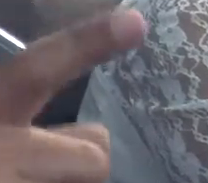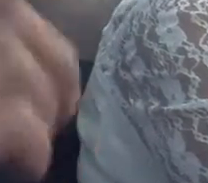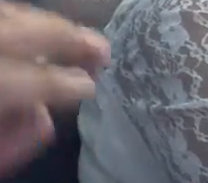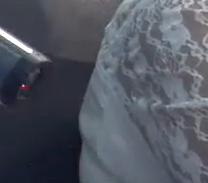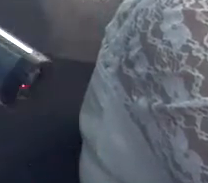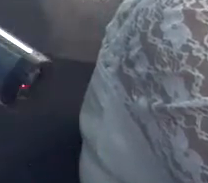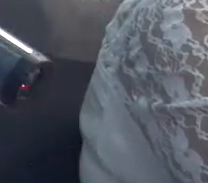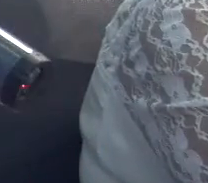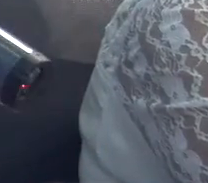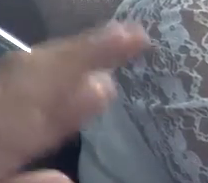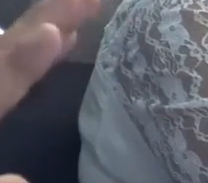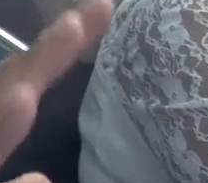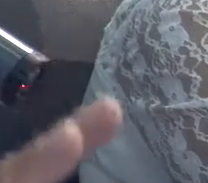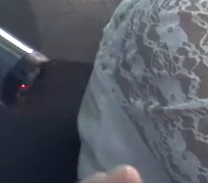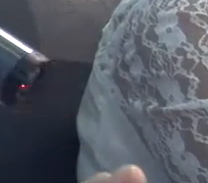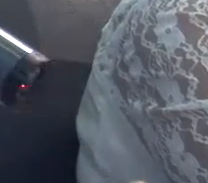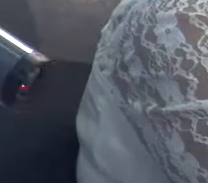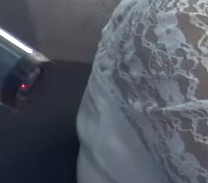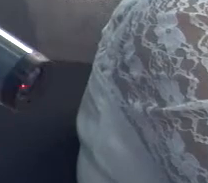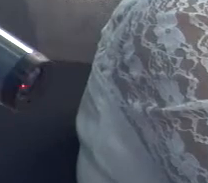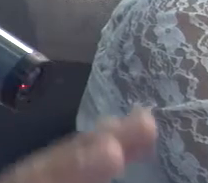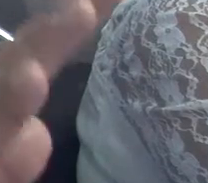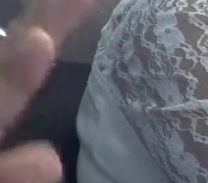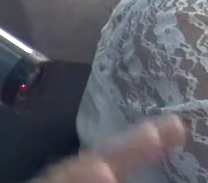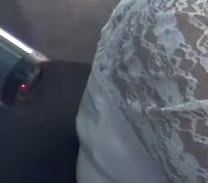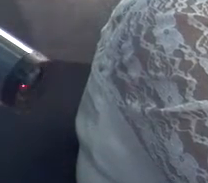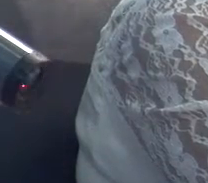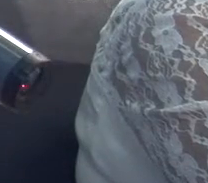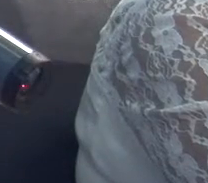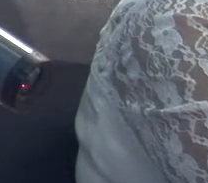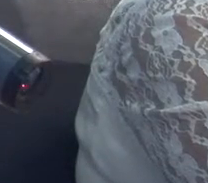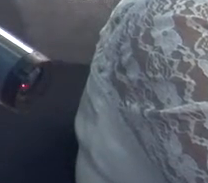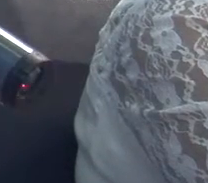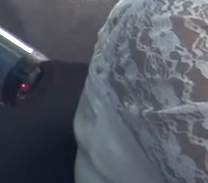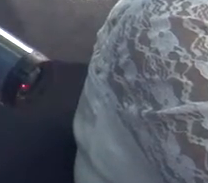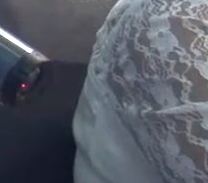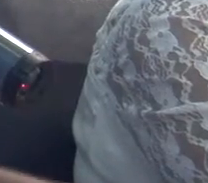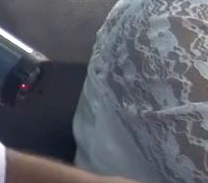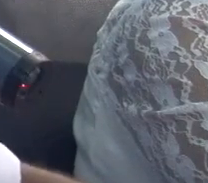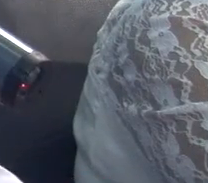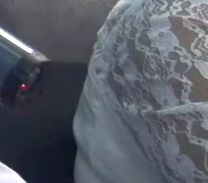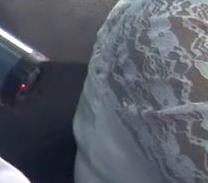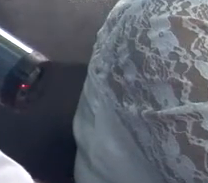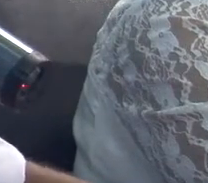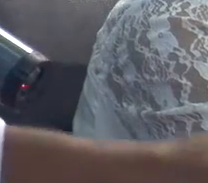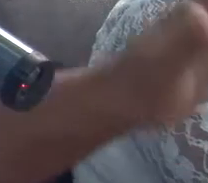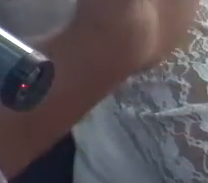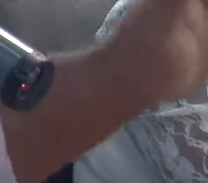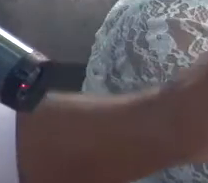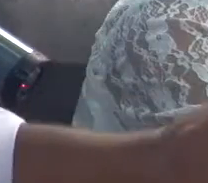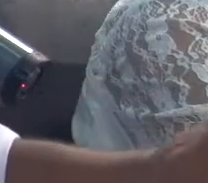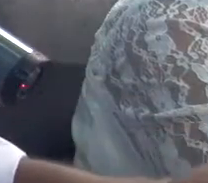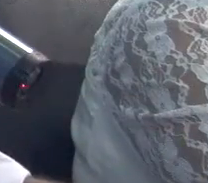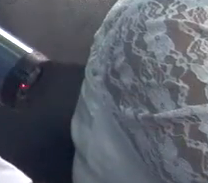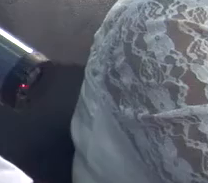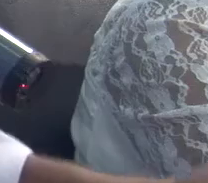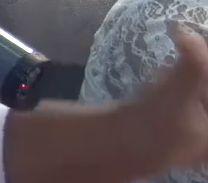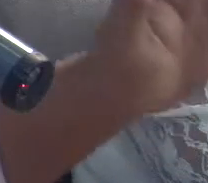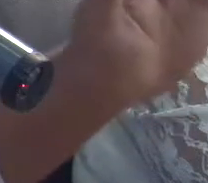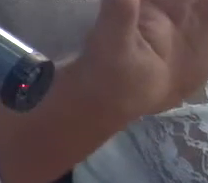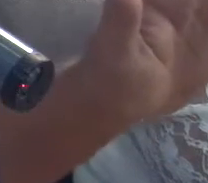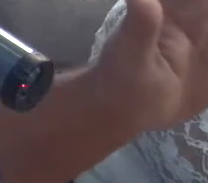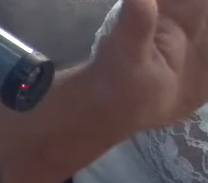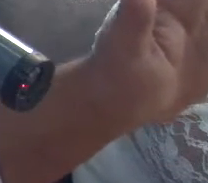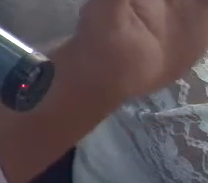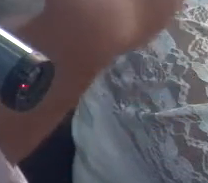não colocar aqui que a pessoa com deficiência quer ser tratada diferente. Queremos ser tratados diferente